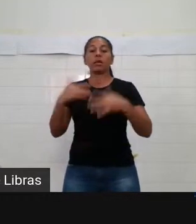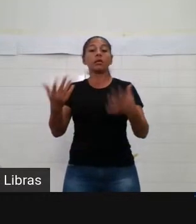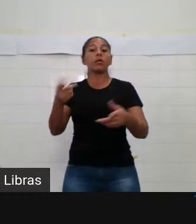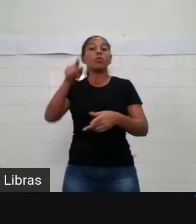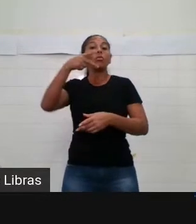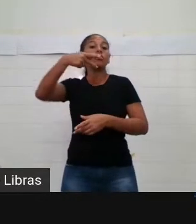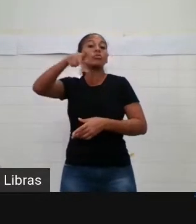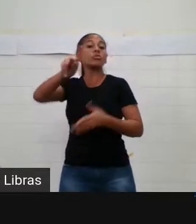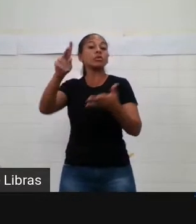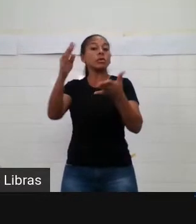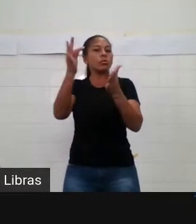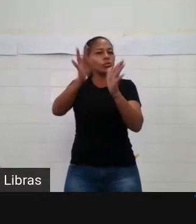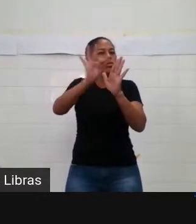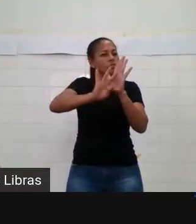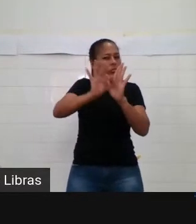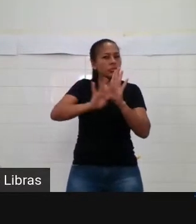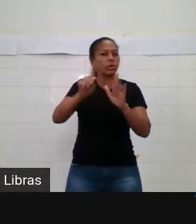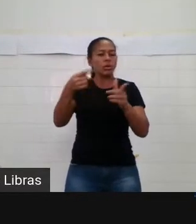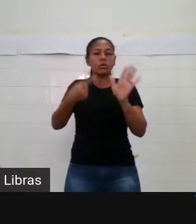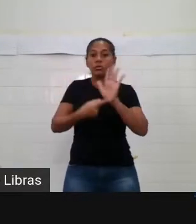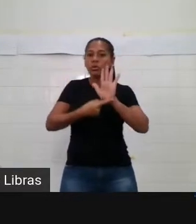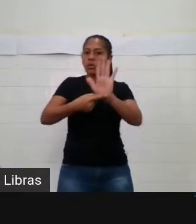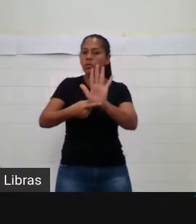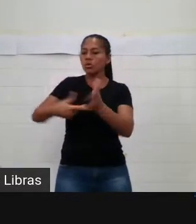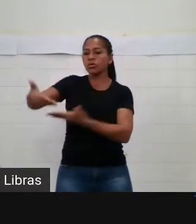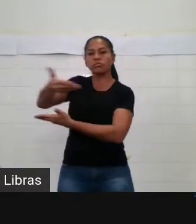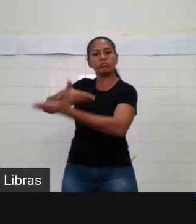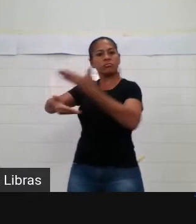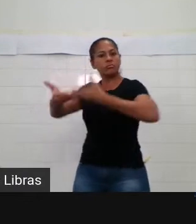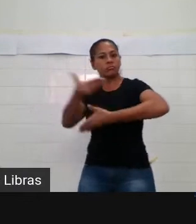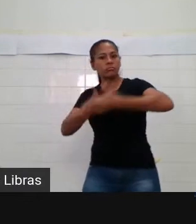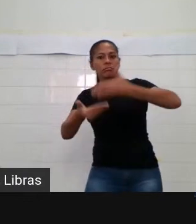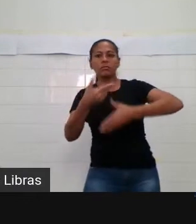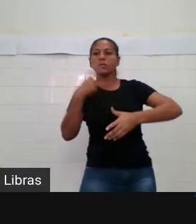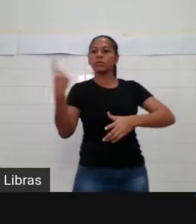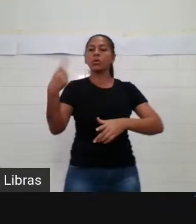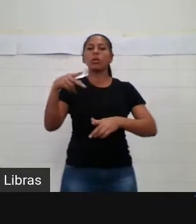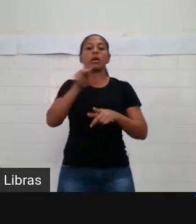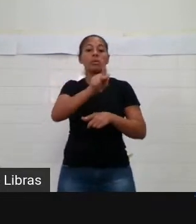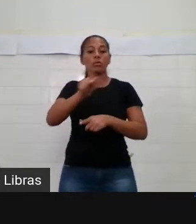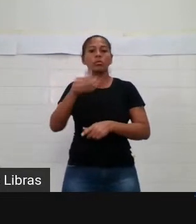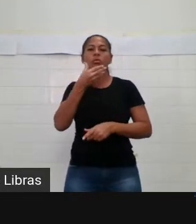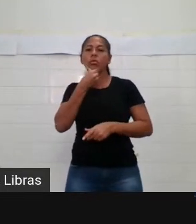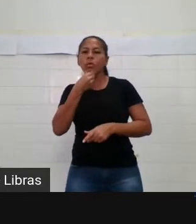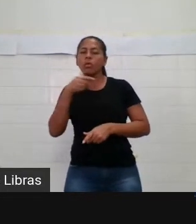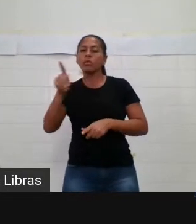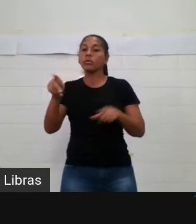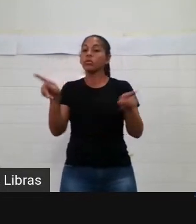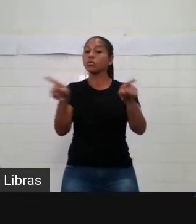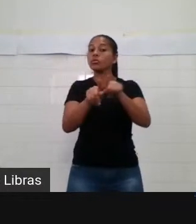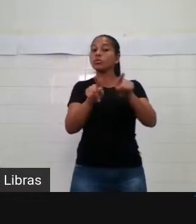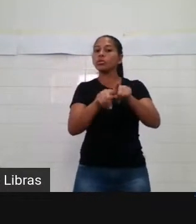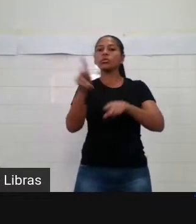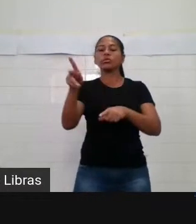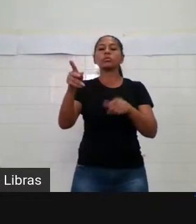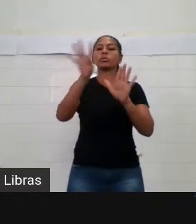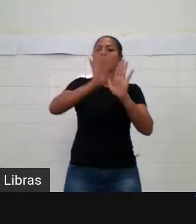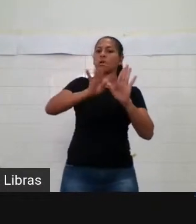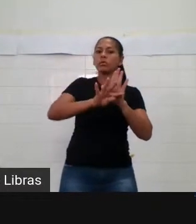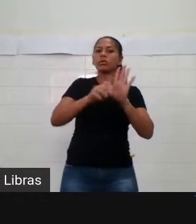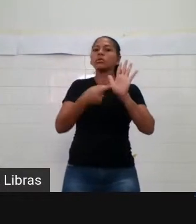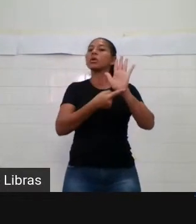vou tratar, que eu trato, né, da relação da escritora Conceição Evaristo com a literatura, é o texto, o romance